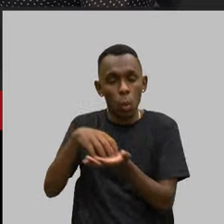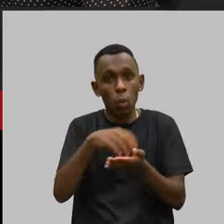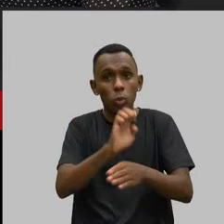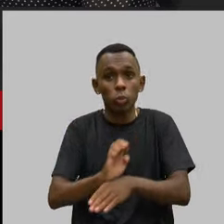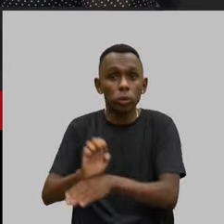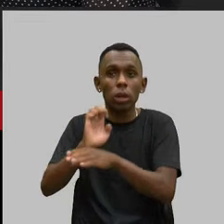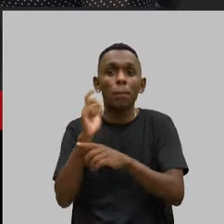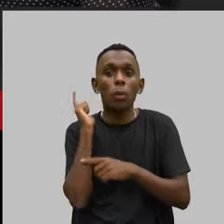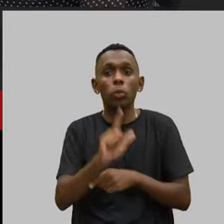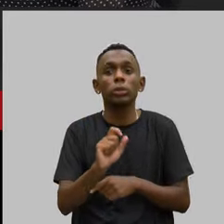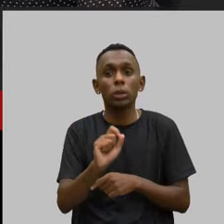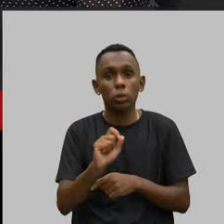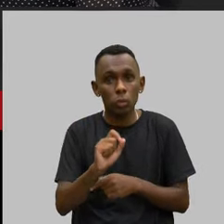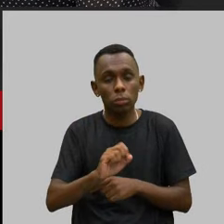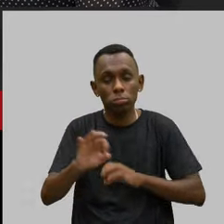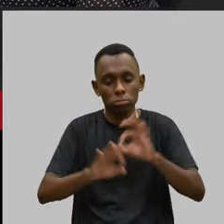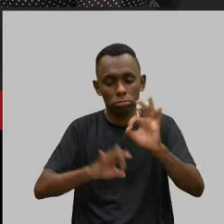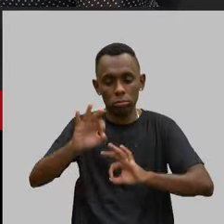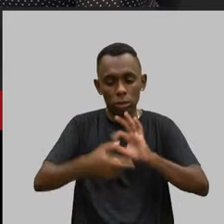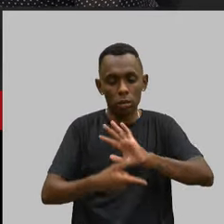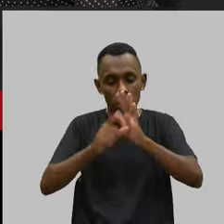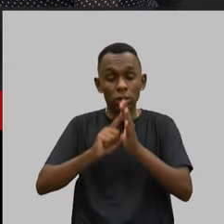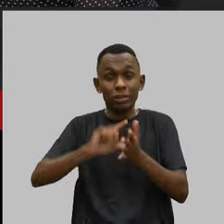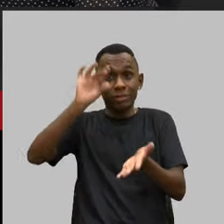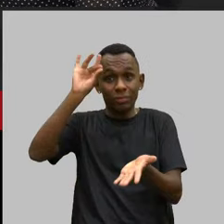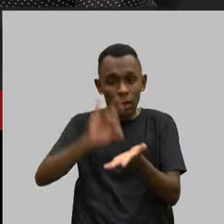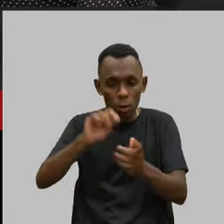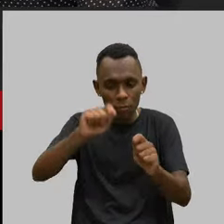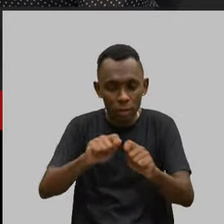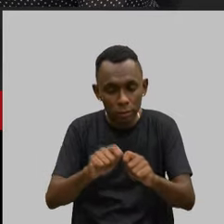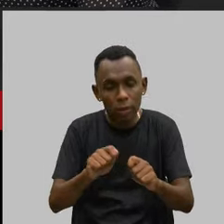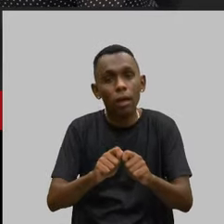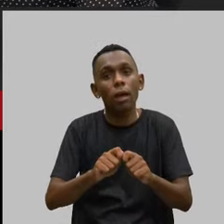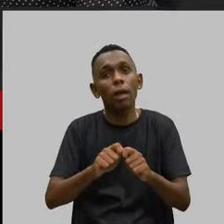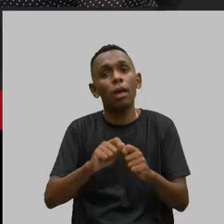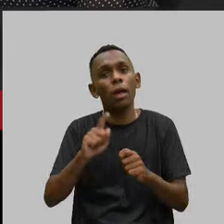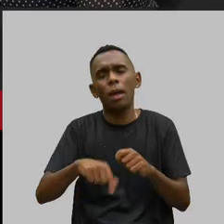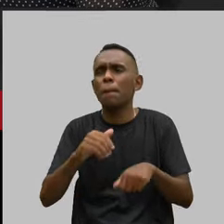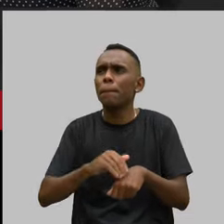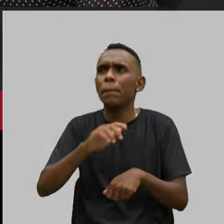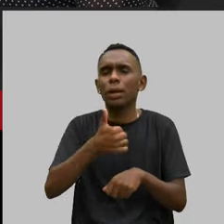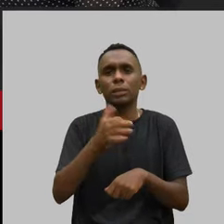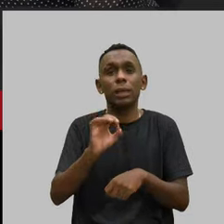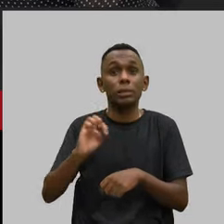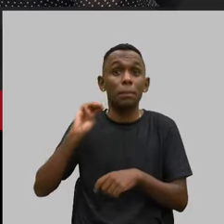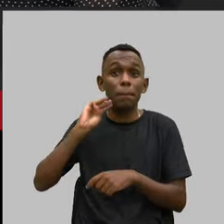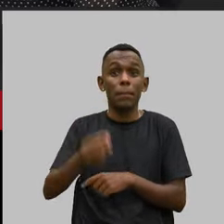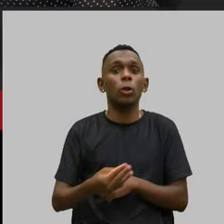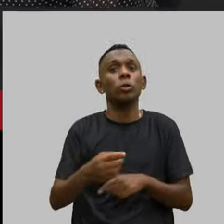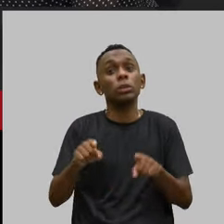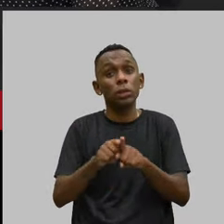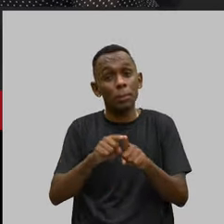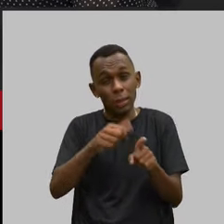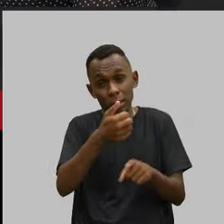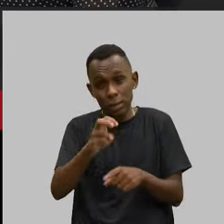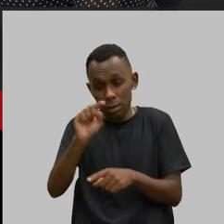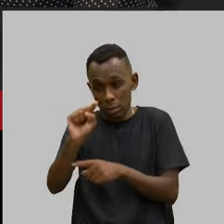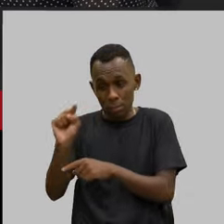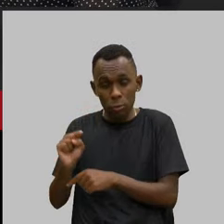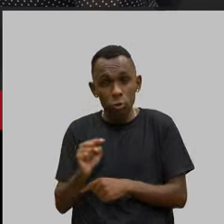conseguindo eh planejar antes a sua execução um planejamento que monta mais de 10 bilhões e mais de 15.000 tipos de itens